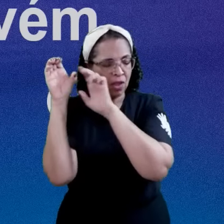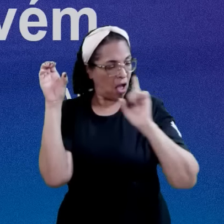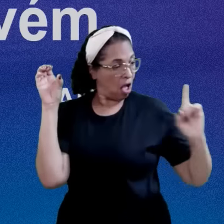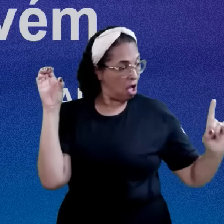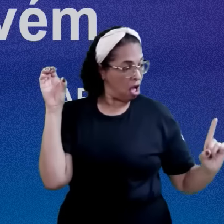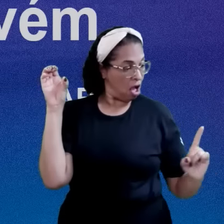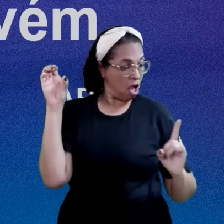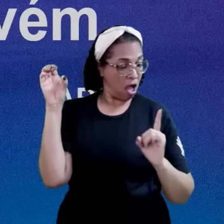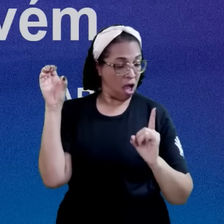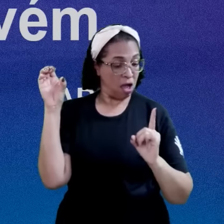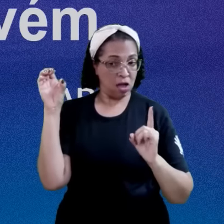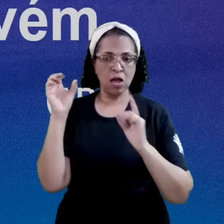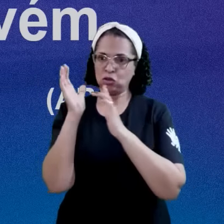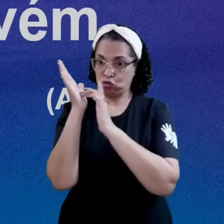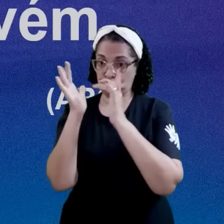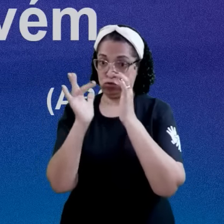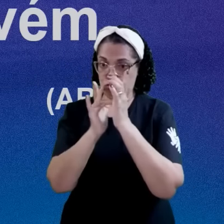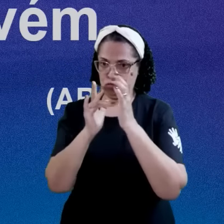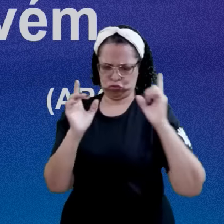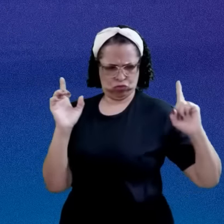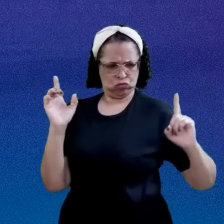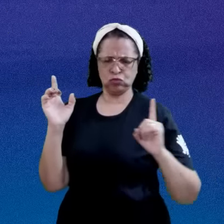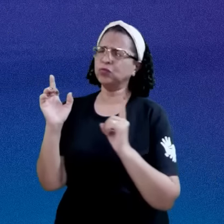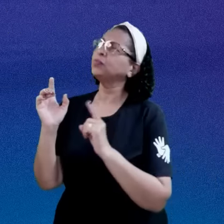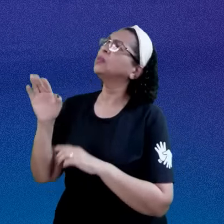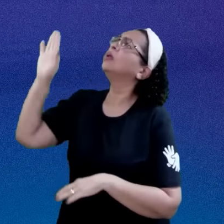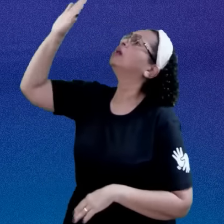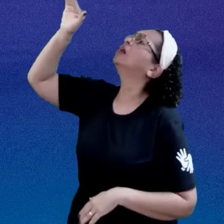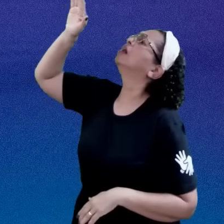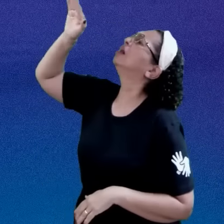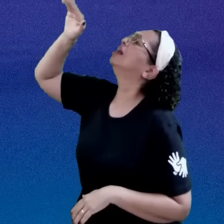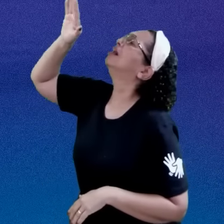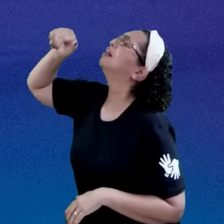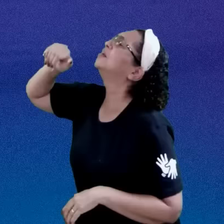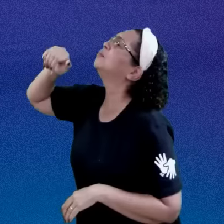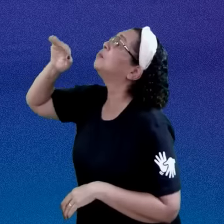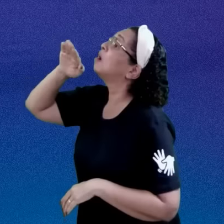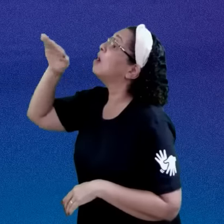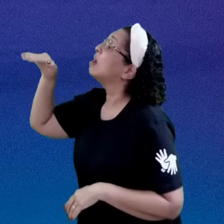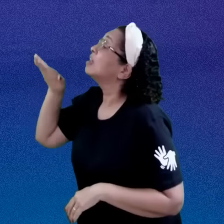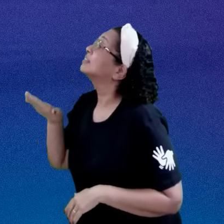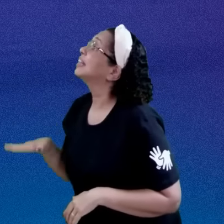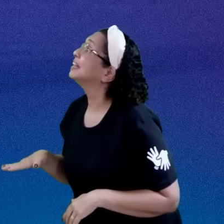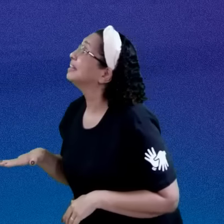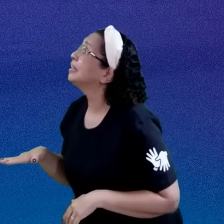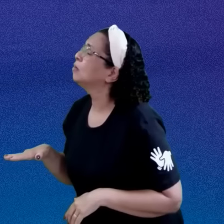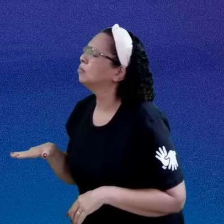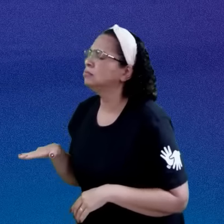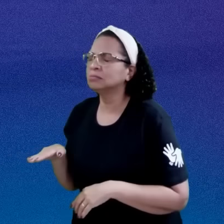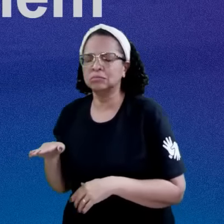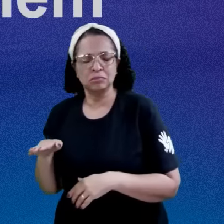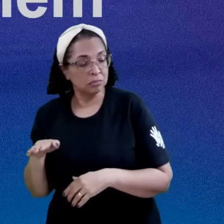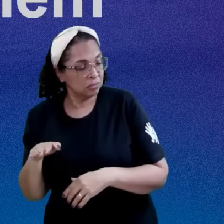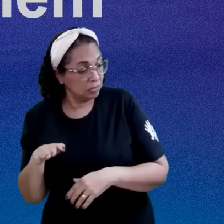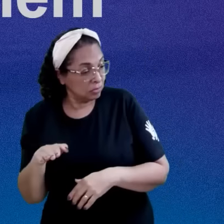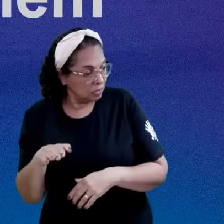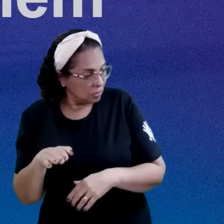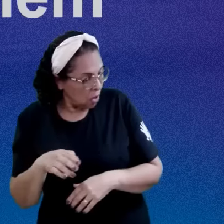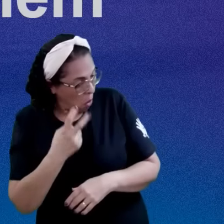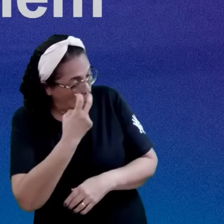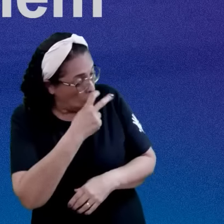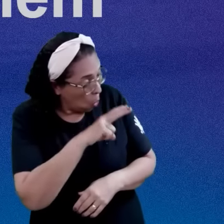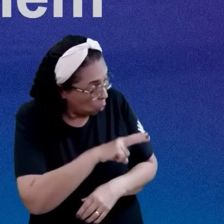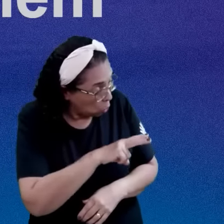pressa porque hoje me convém pousar na tua casa e ele apressando-se desceu e recebeu Jesus com júbilo e